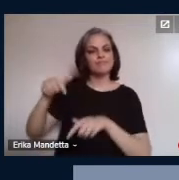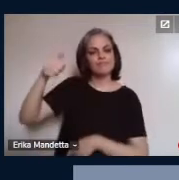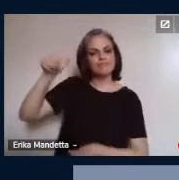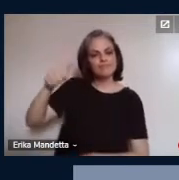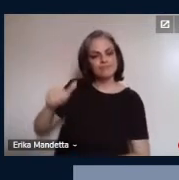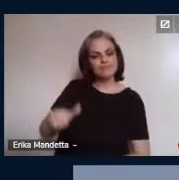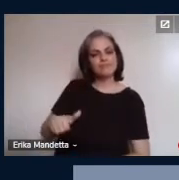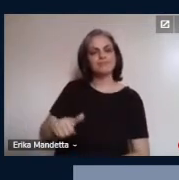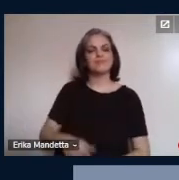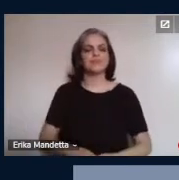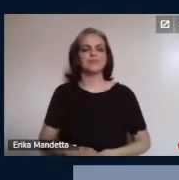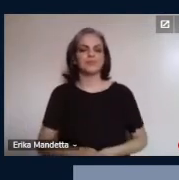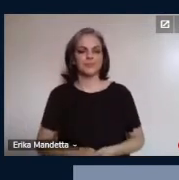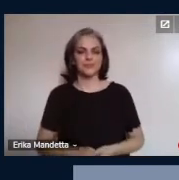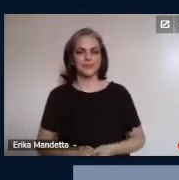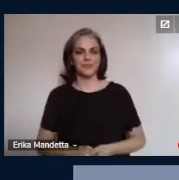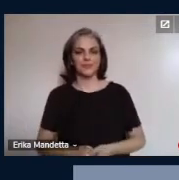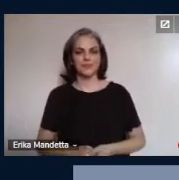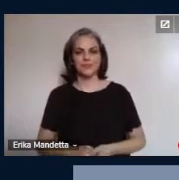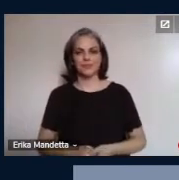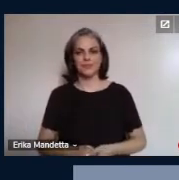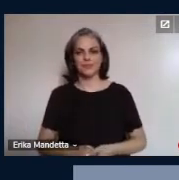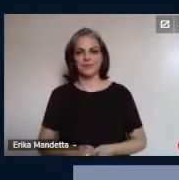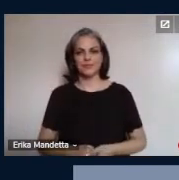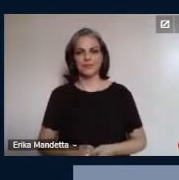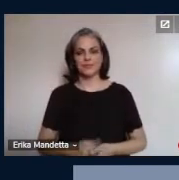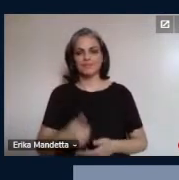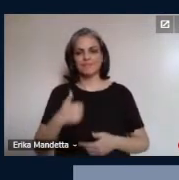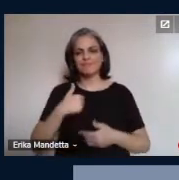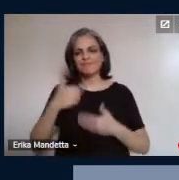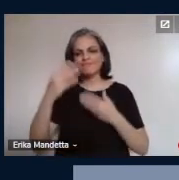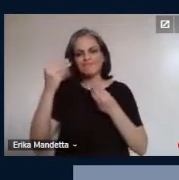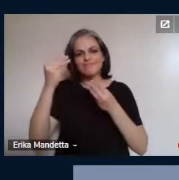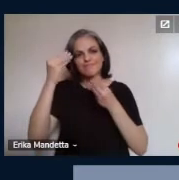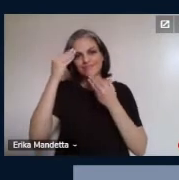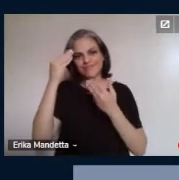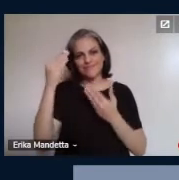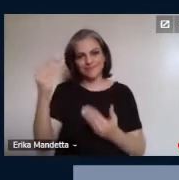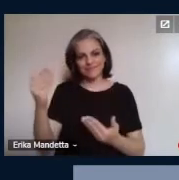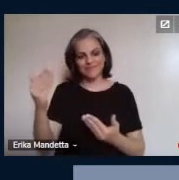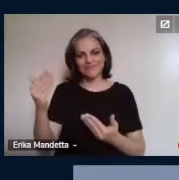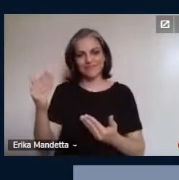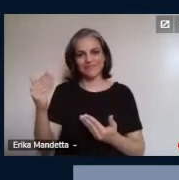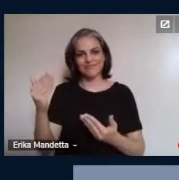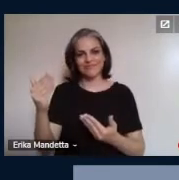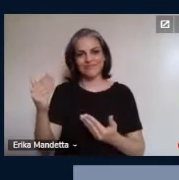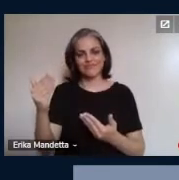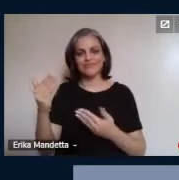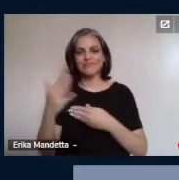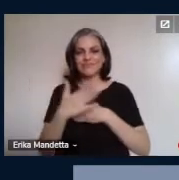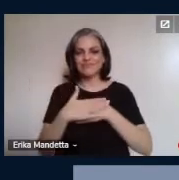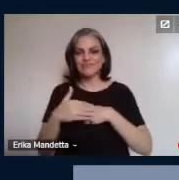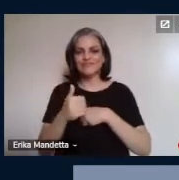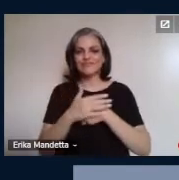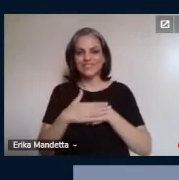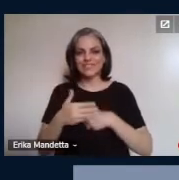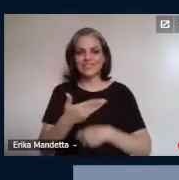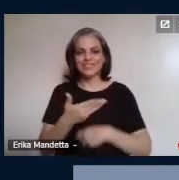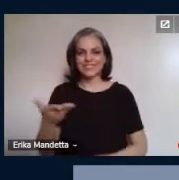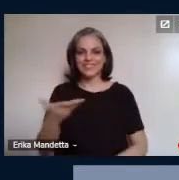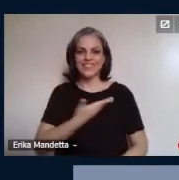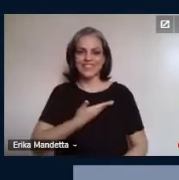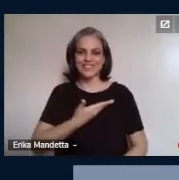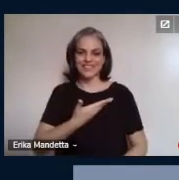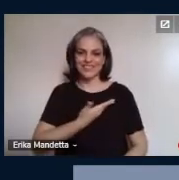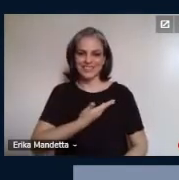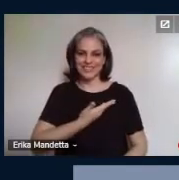Avaliação. Queria agradecer com muita ênfase as minhas queridas amigas e colegas